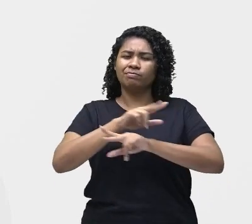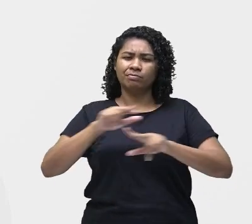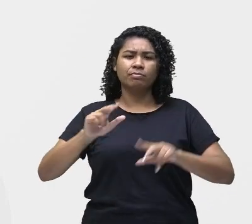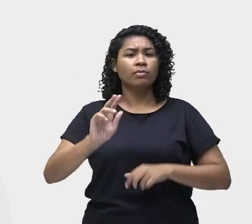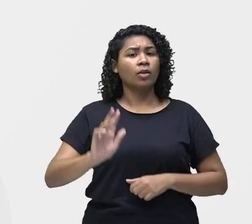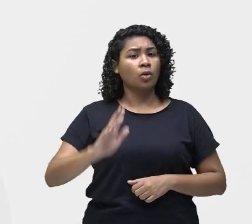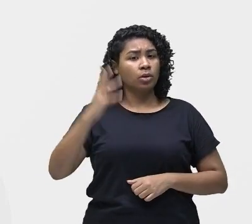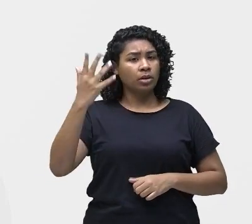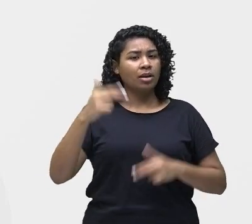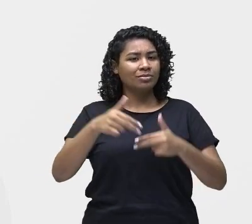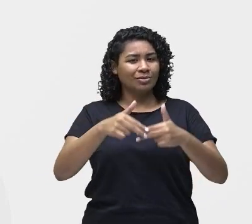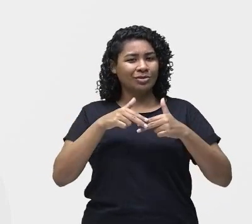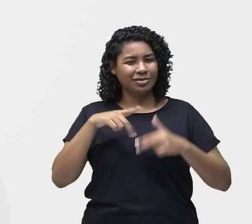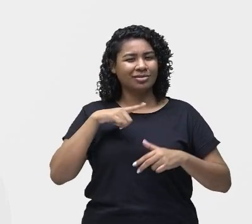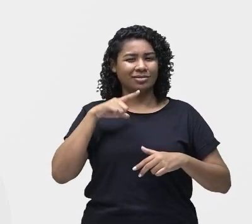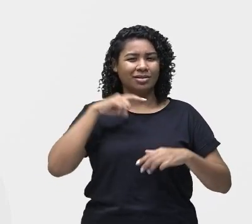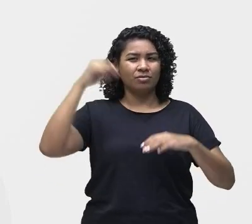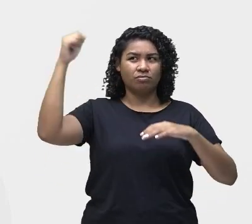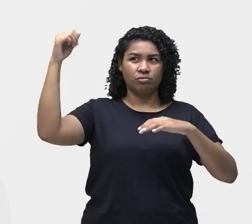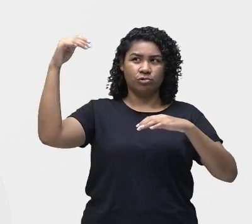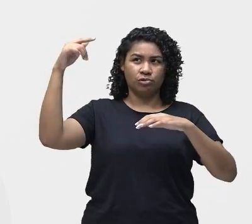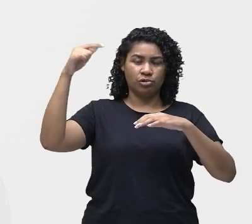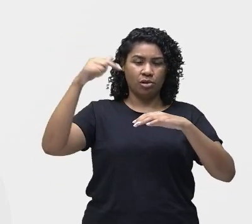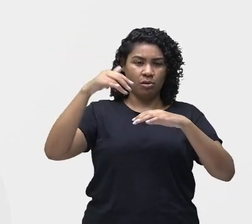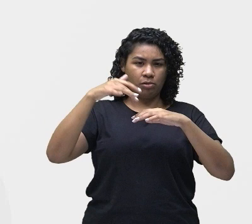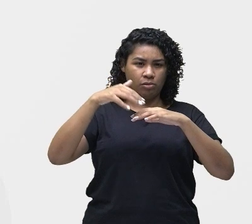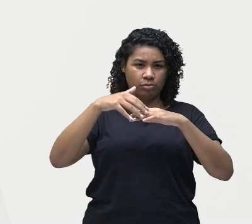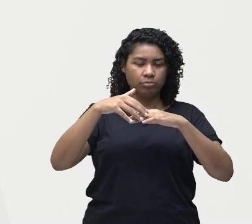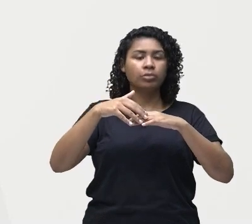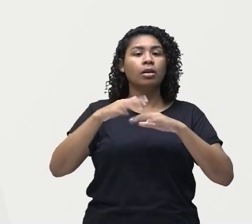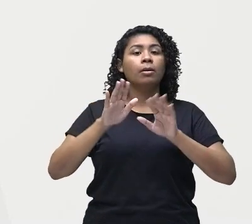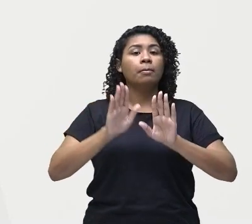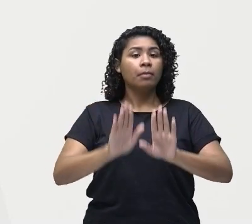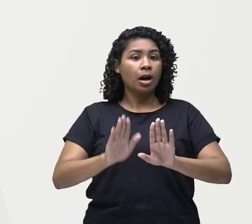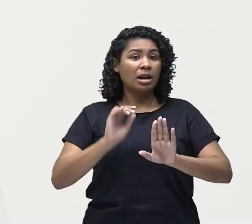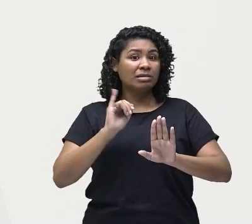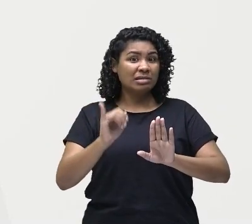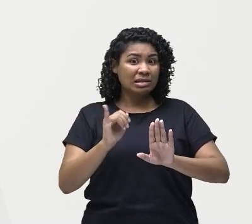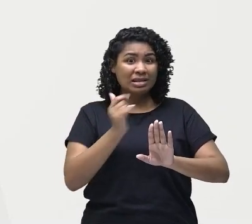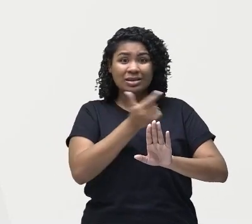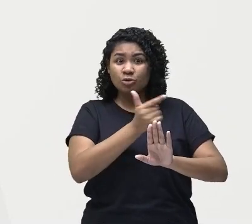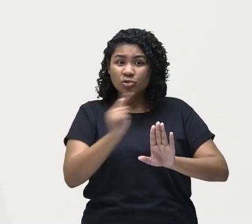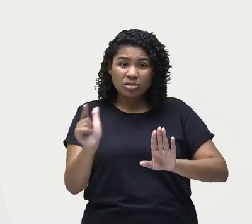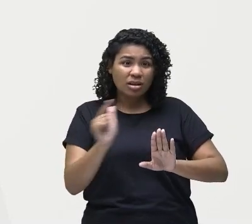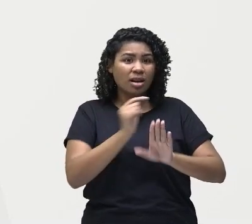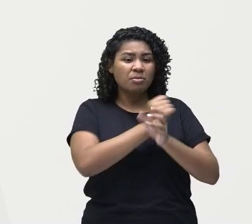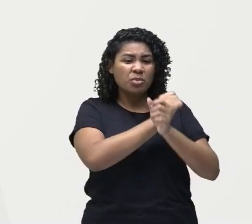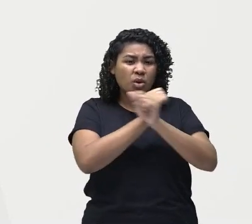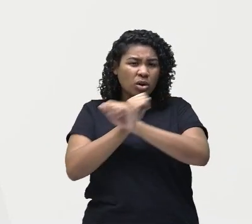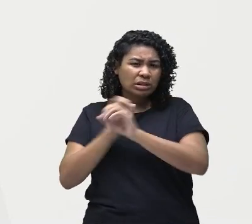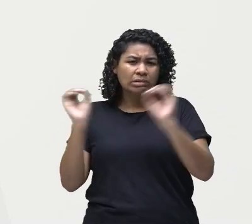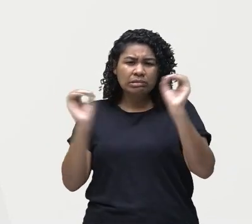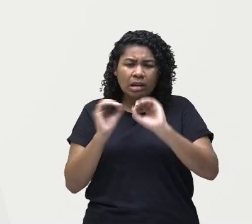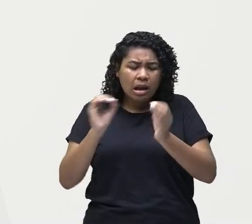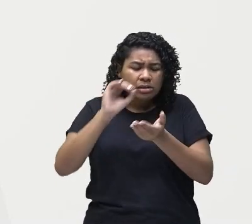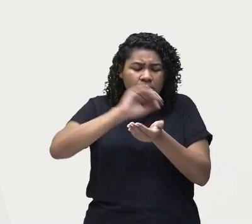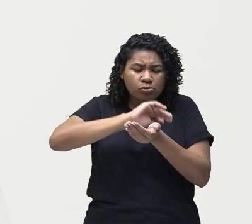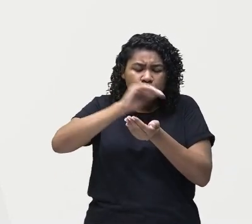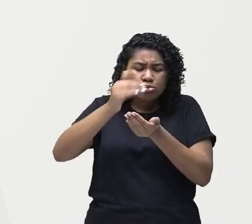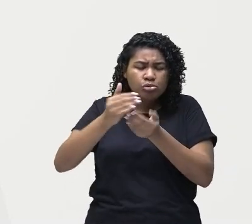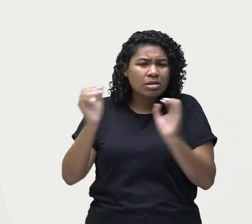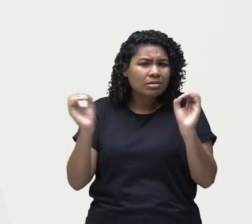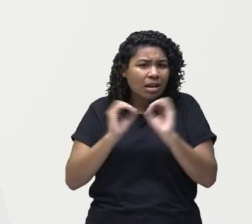por conta dessas radiações UVA e UVB, mas se não tivesse a camada de ozônio,